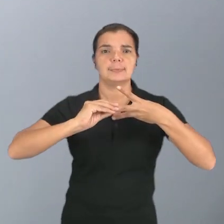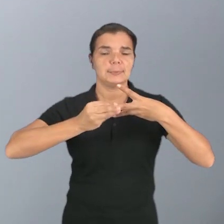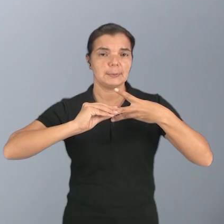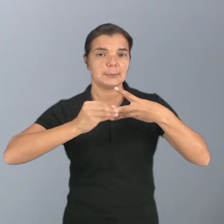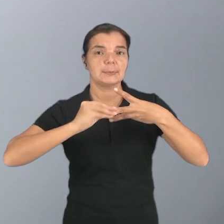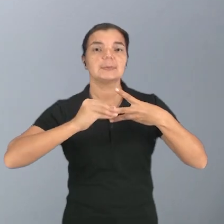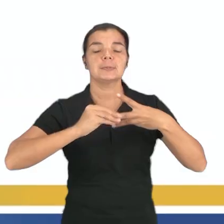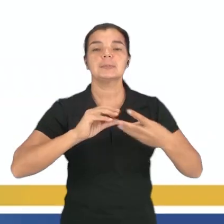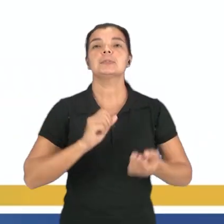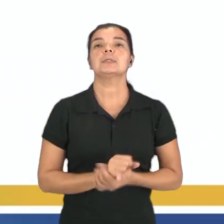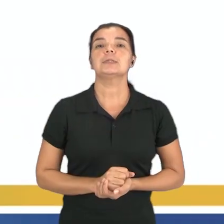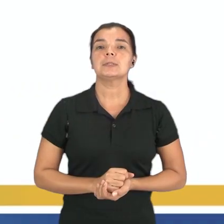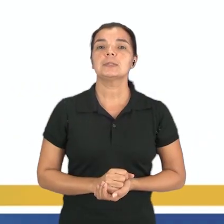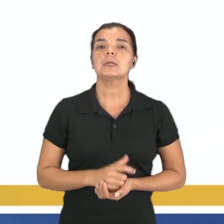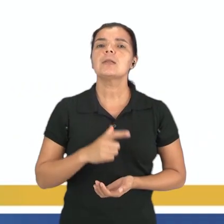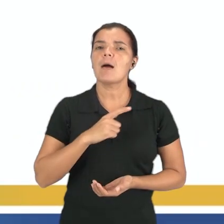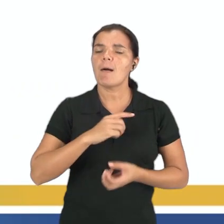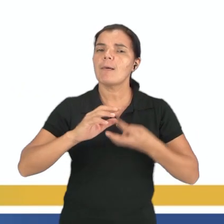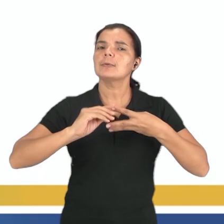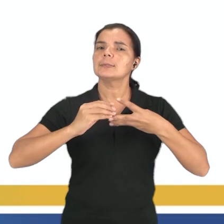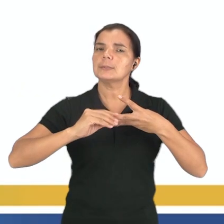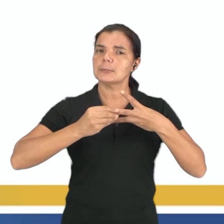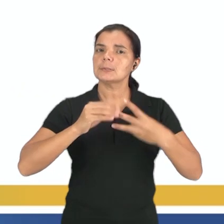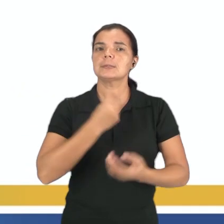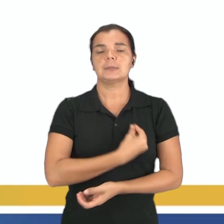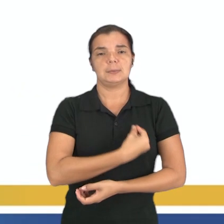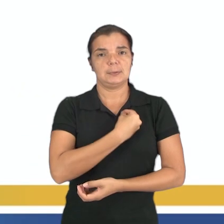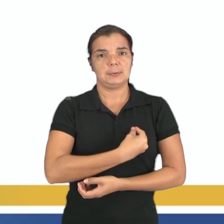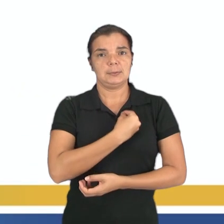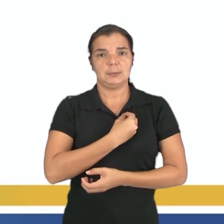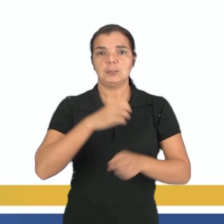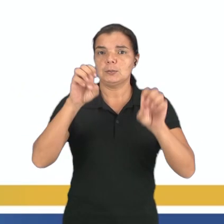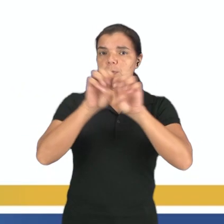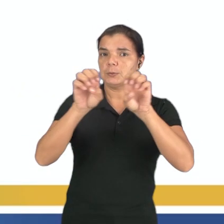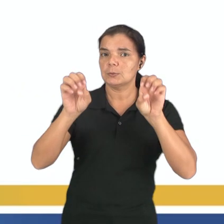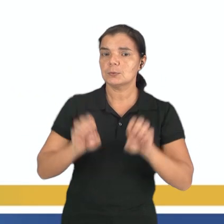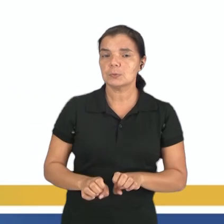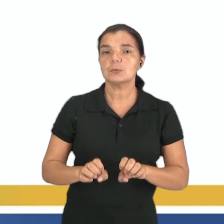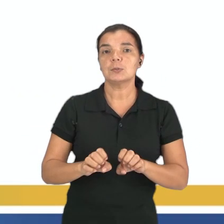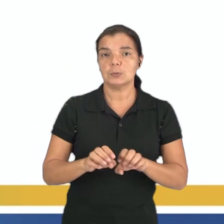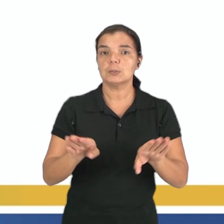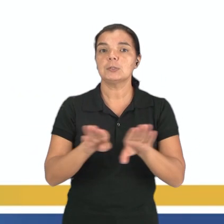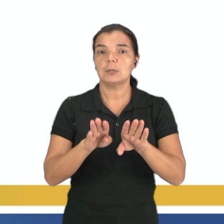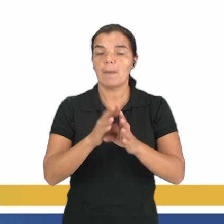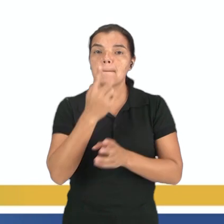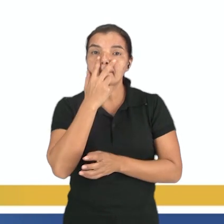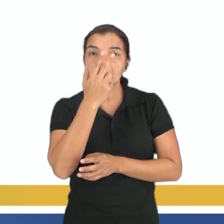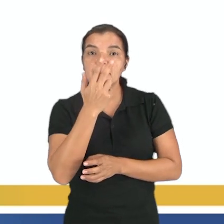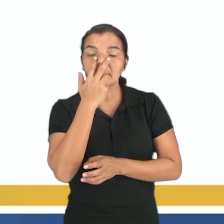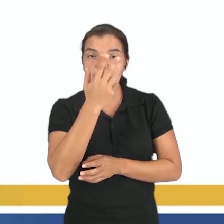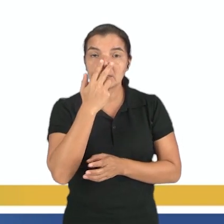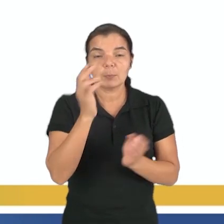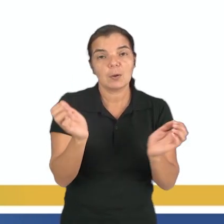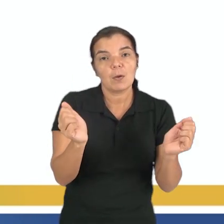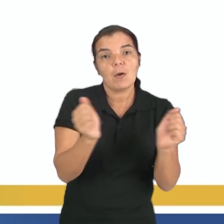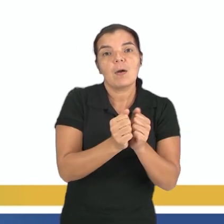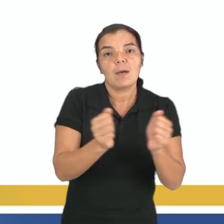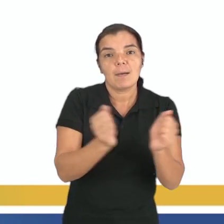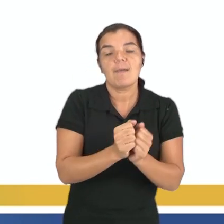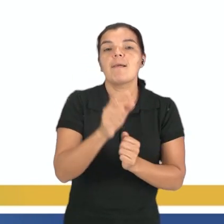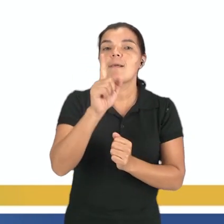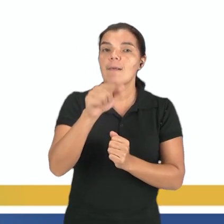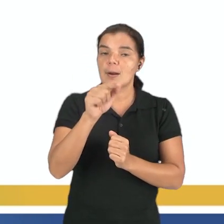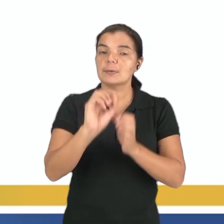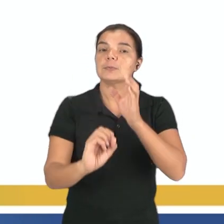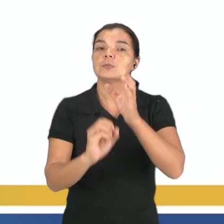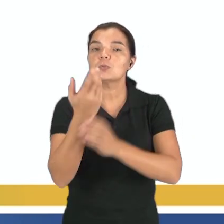que têm bastante células, as células que vão estar apresentando estruturas e funções semelhantes que estão agrupadas, elas